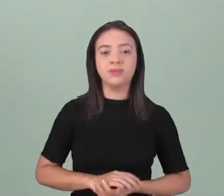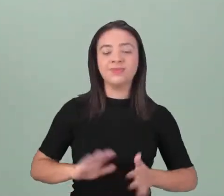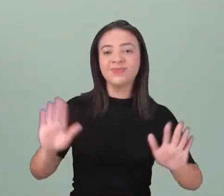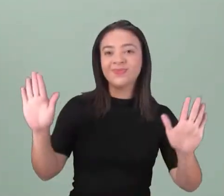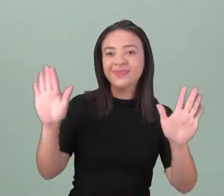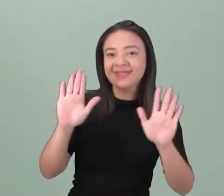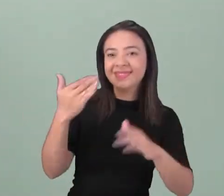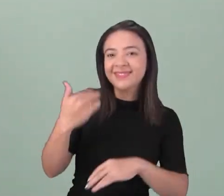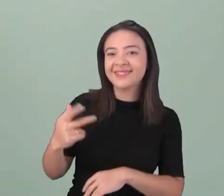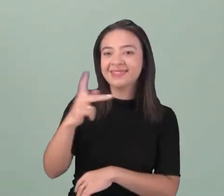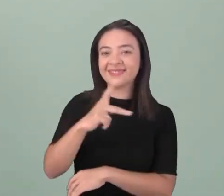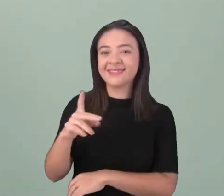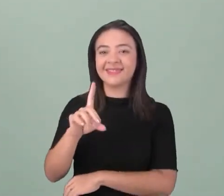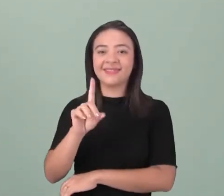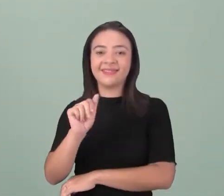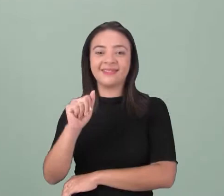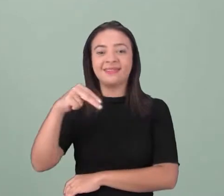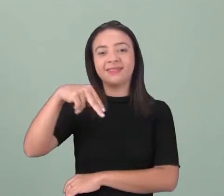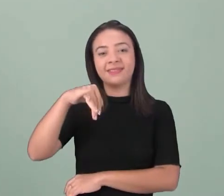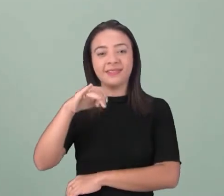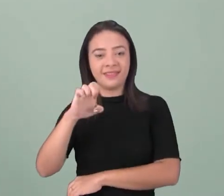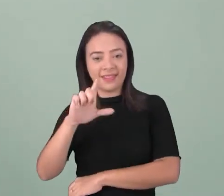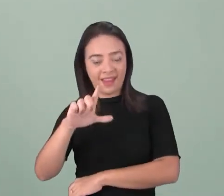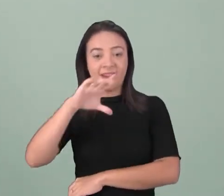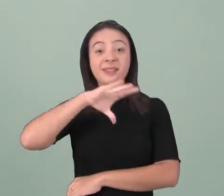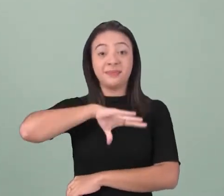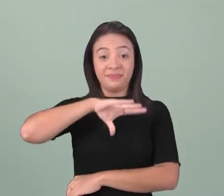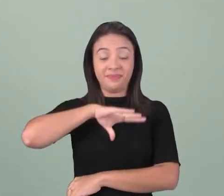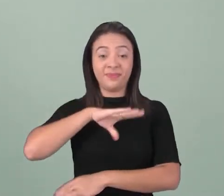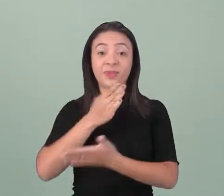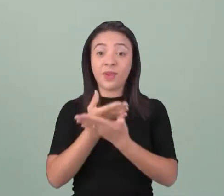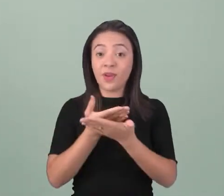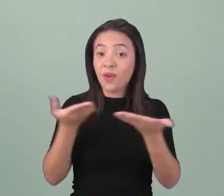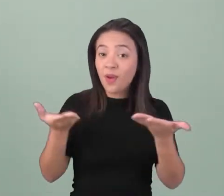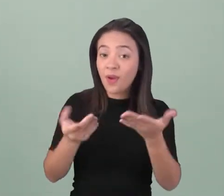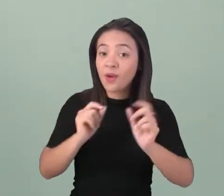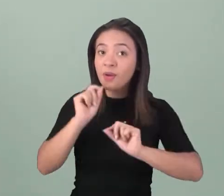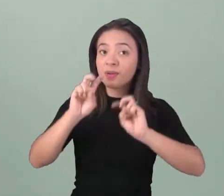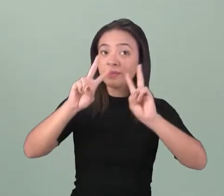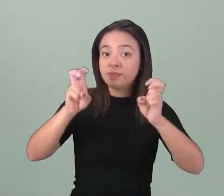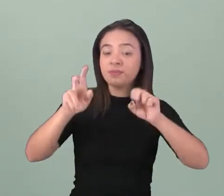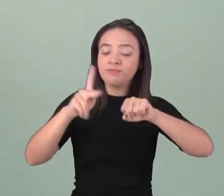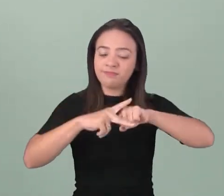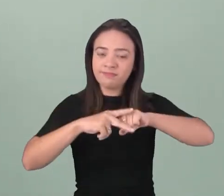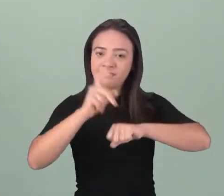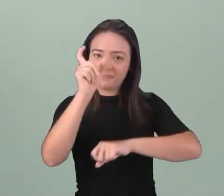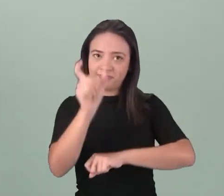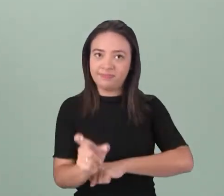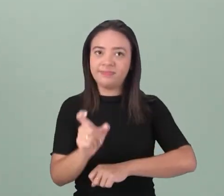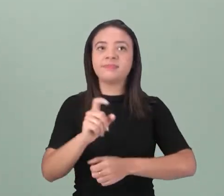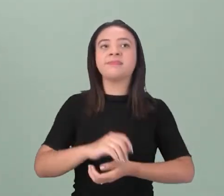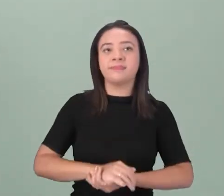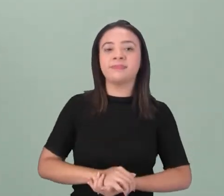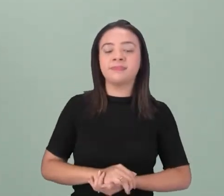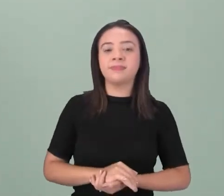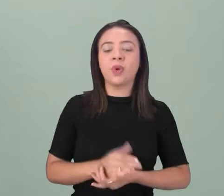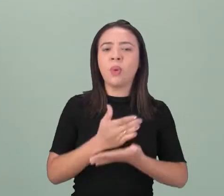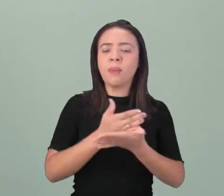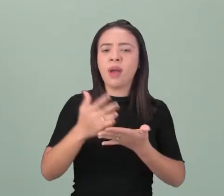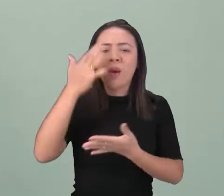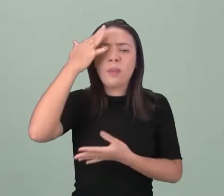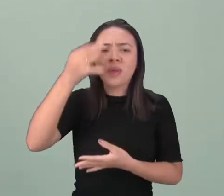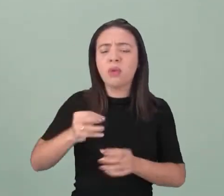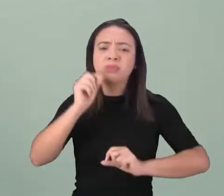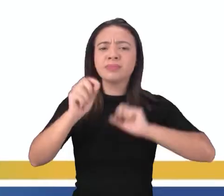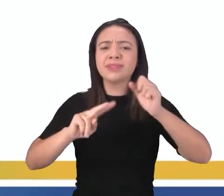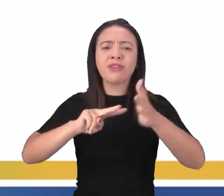E aí, moçada, eu sou o professor Daniel Lopes de Língua Portuguesa. A aula de hoje vai tratar sobre pronomes pessoais. Vamos entender o que